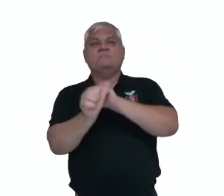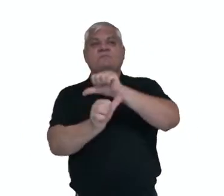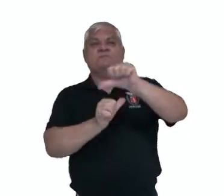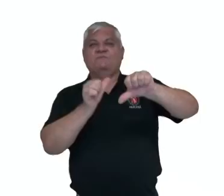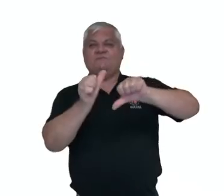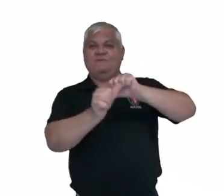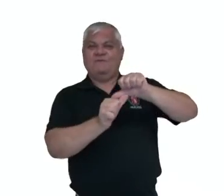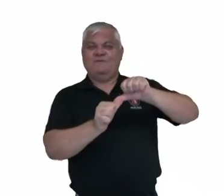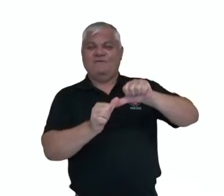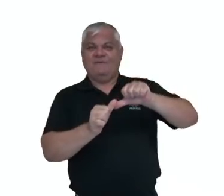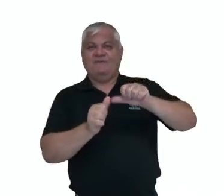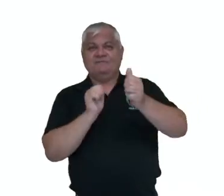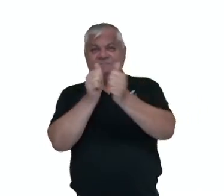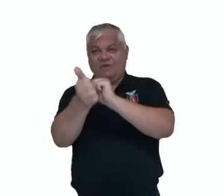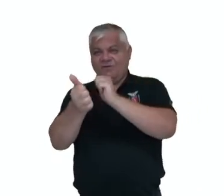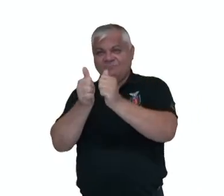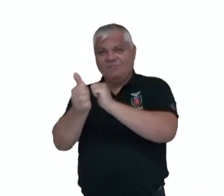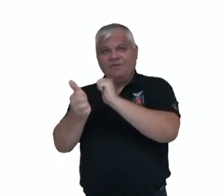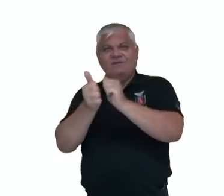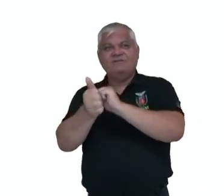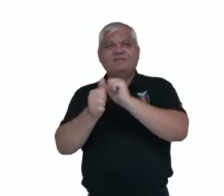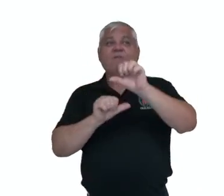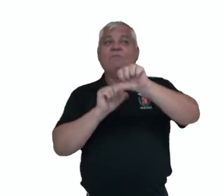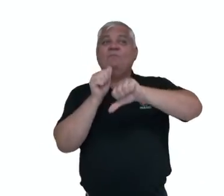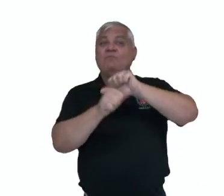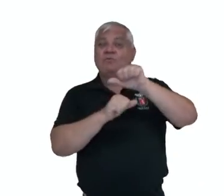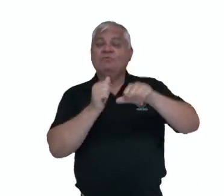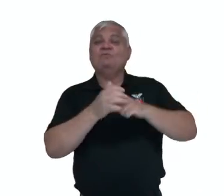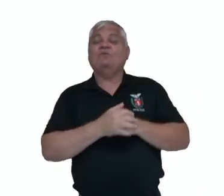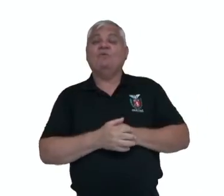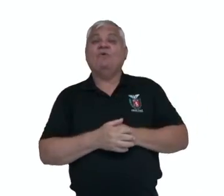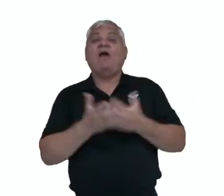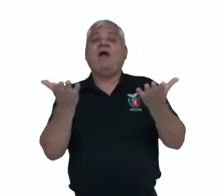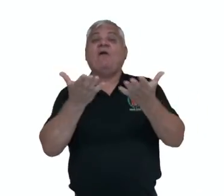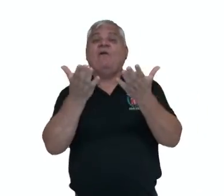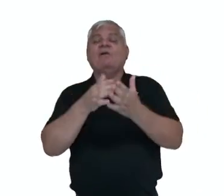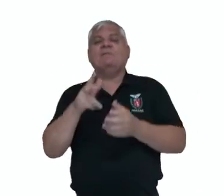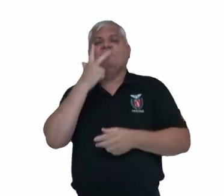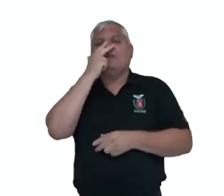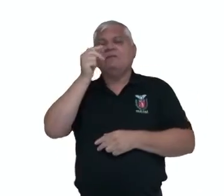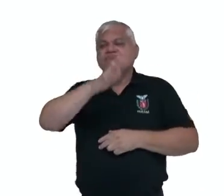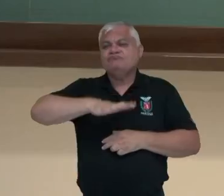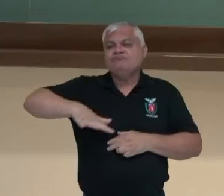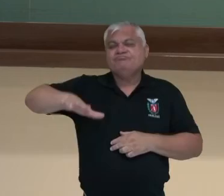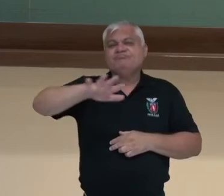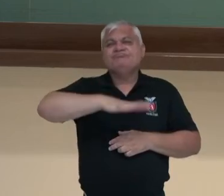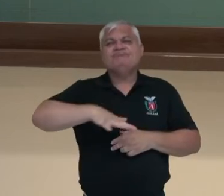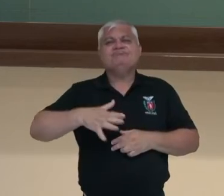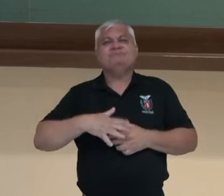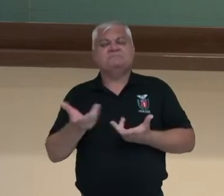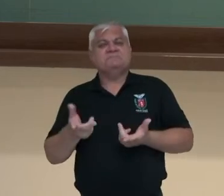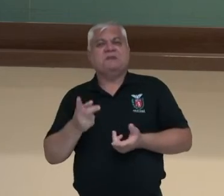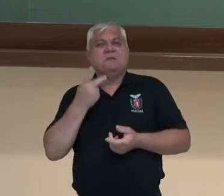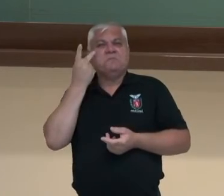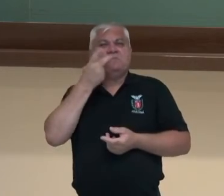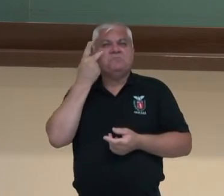do esporte e começou a apresentar um potencial mercadológico. Então, dá aquela quebra